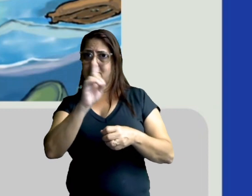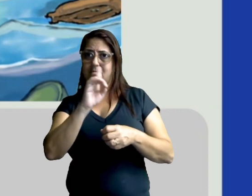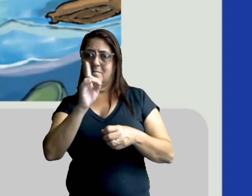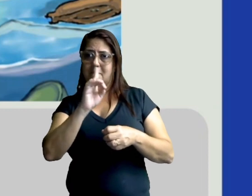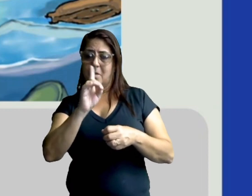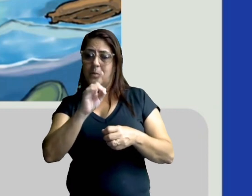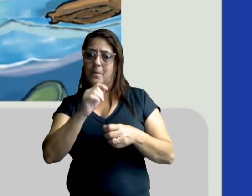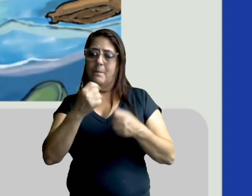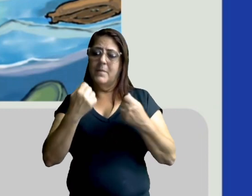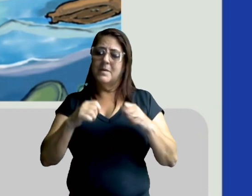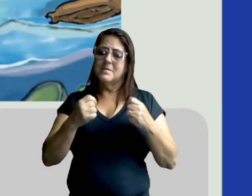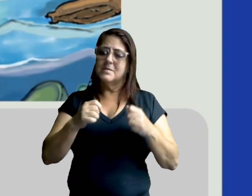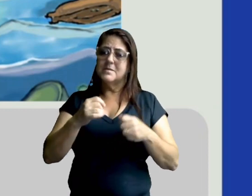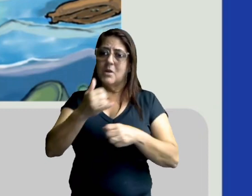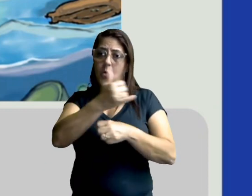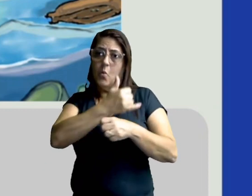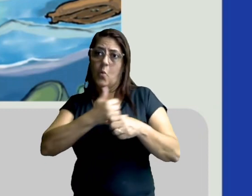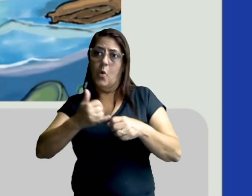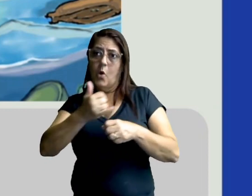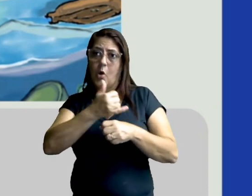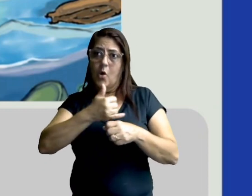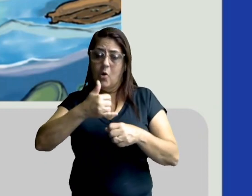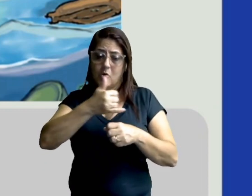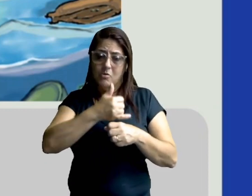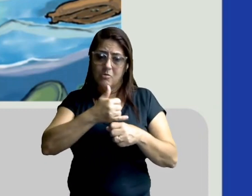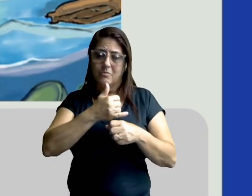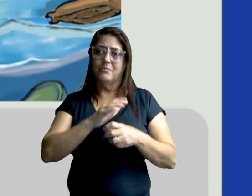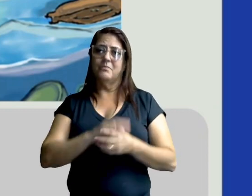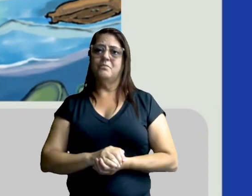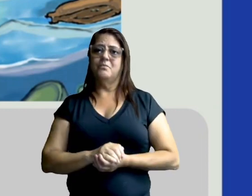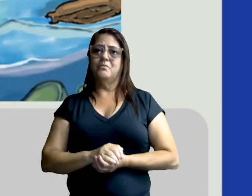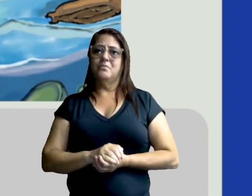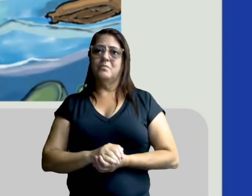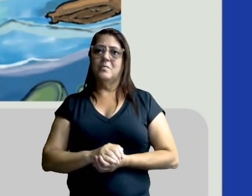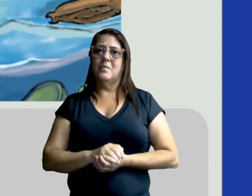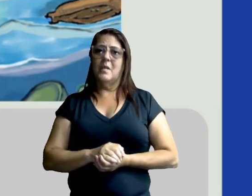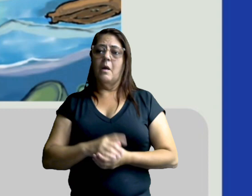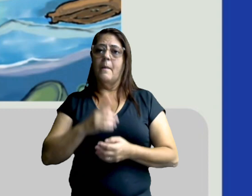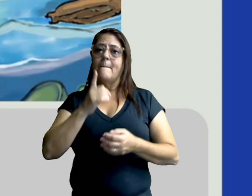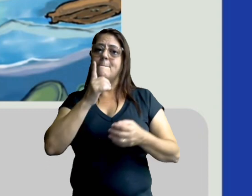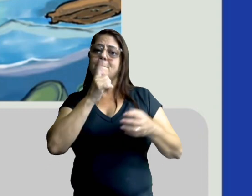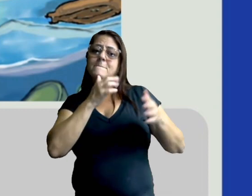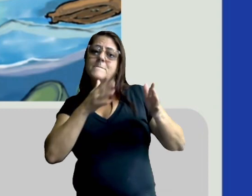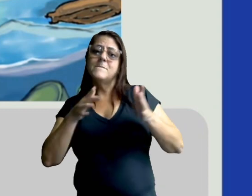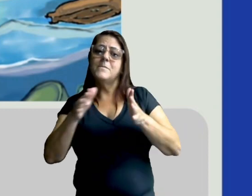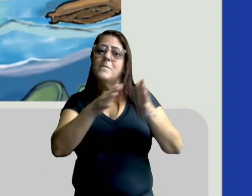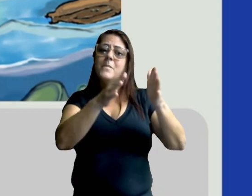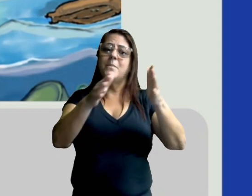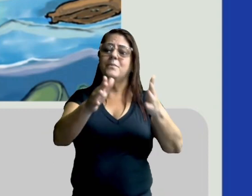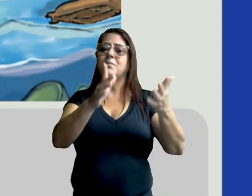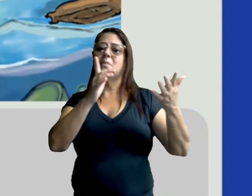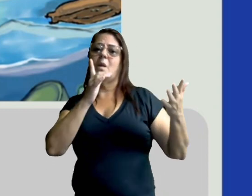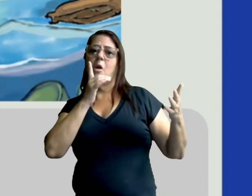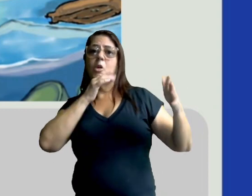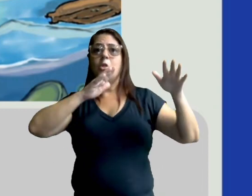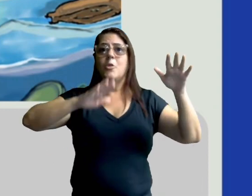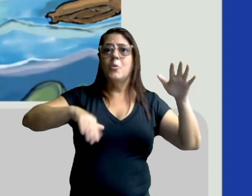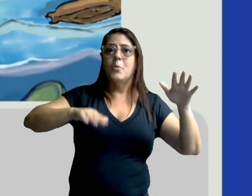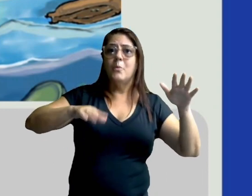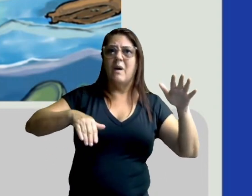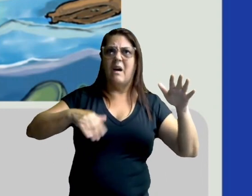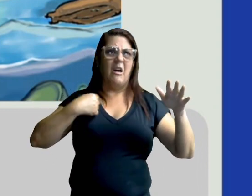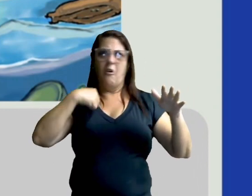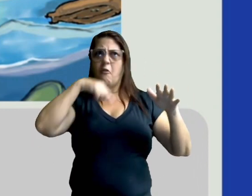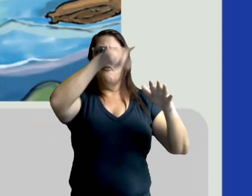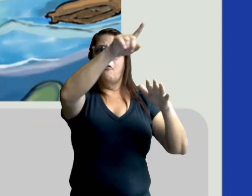lugar errado. Gente, quando a gente joga o óleo de cozinha no mar, no rio, professora, mas eu não vou lá no